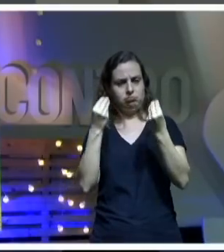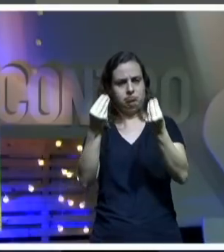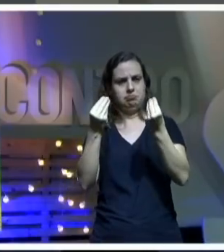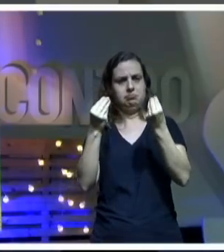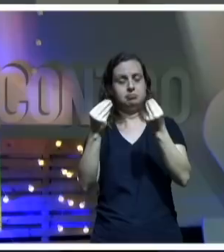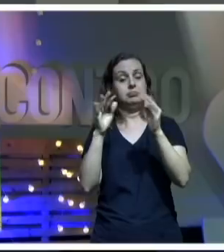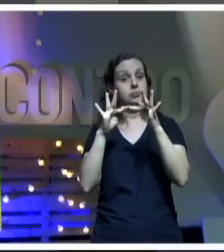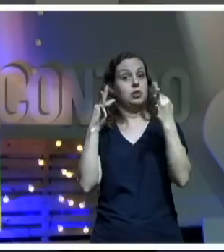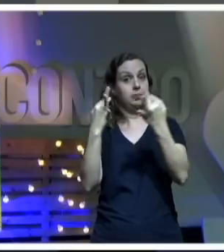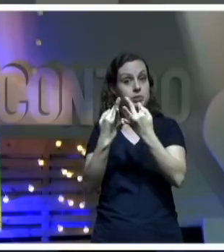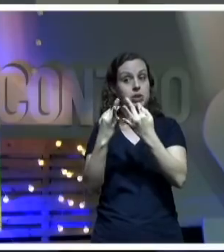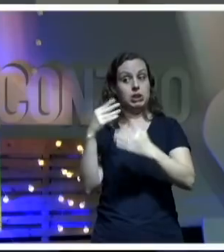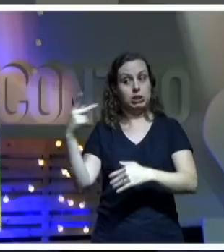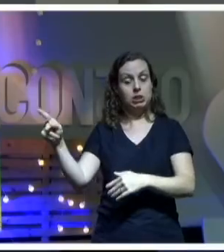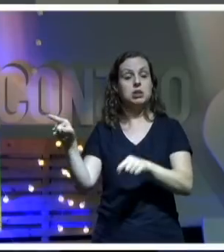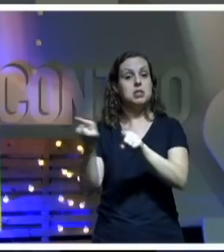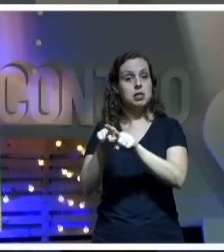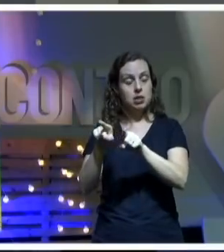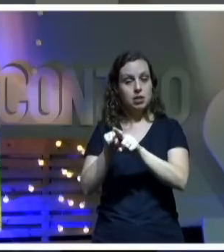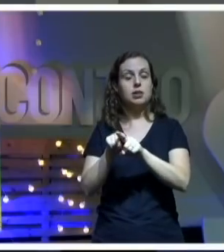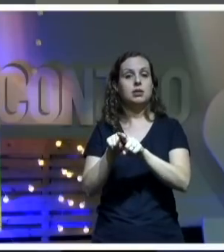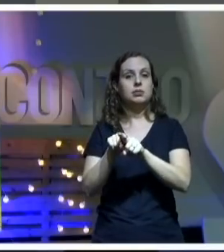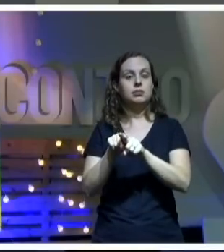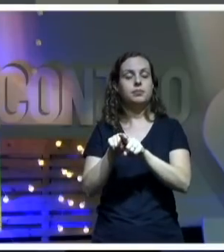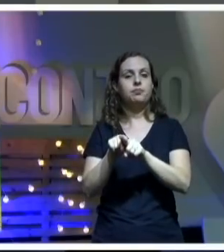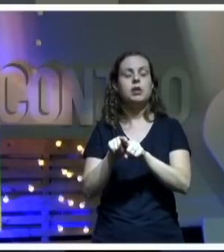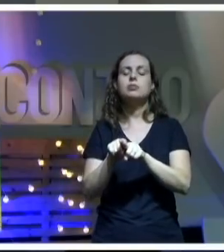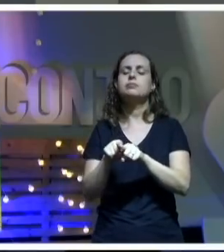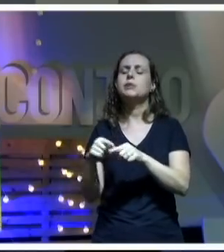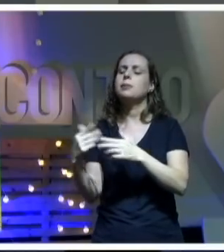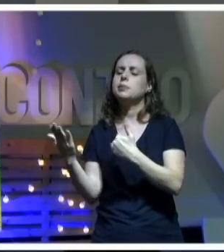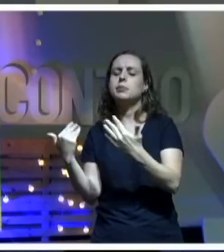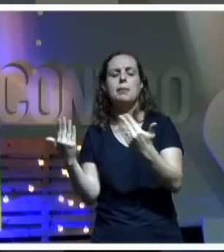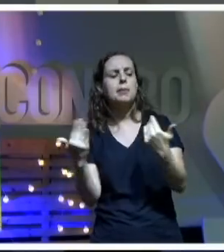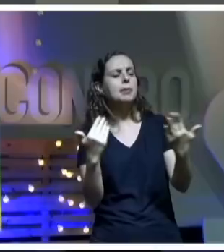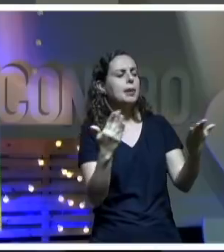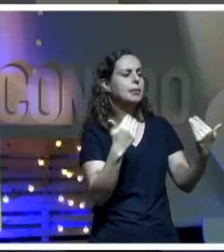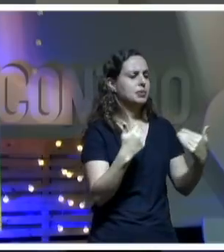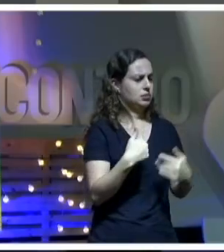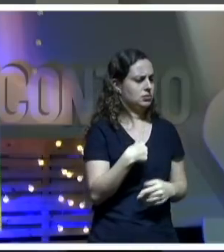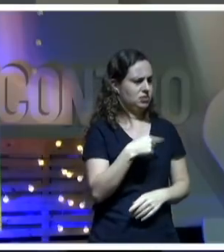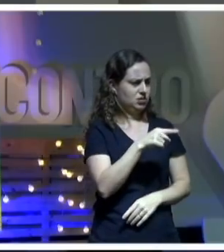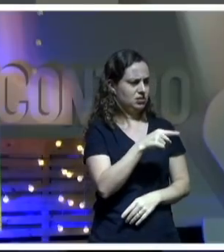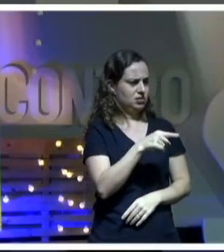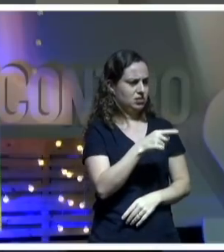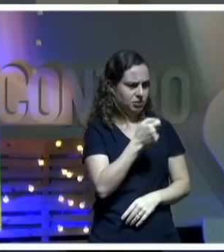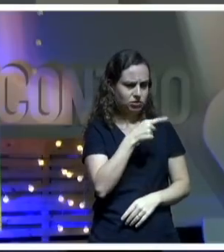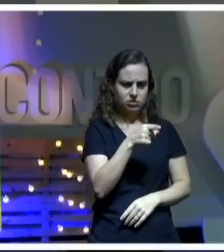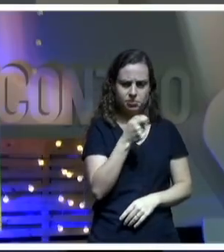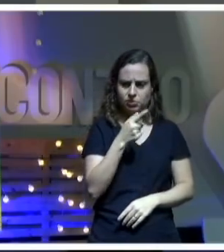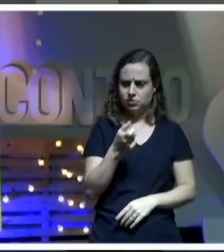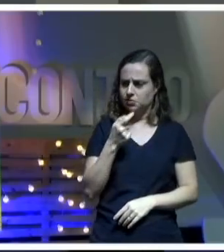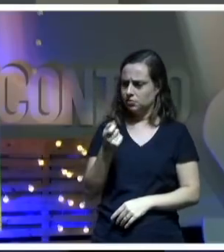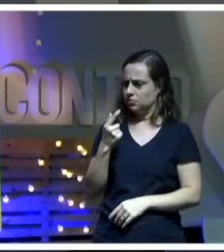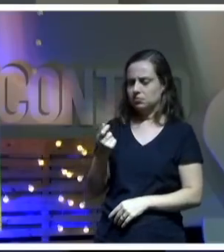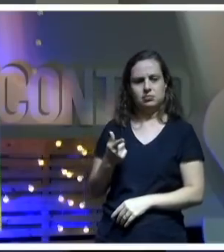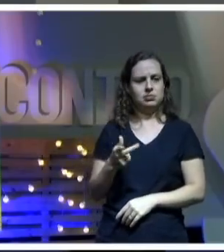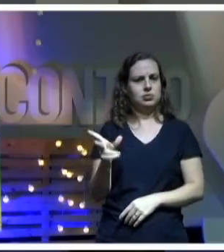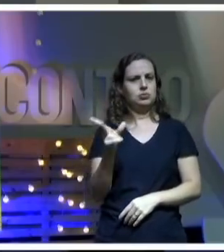famílias deles também teve um dia que a gente começou a conversar sem todo mundo tá tomando remédio falei meu deus